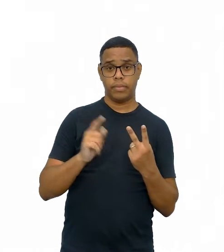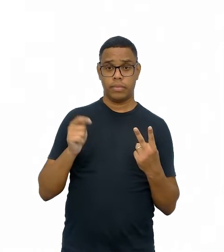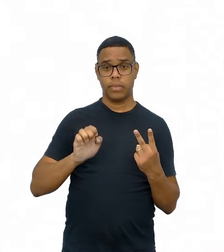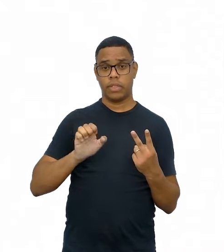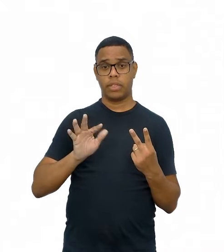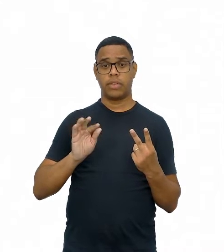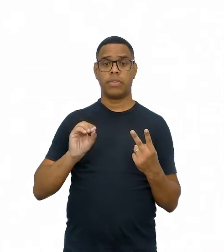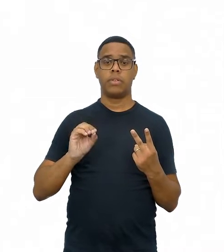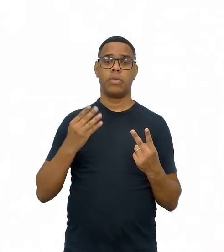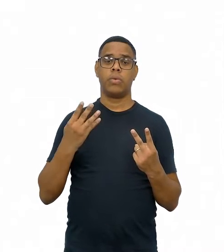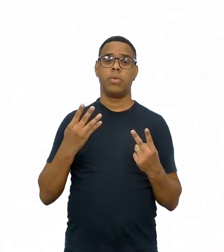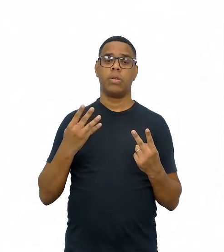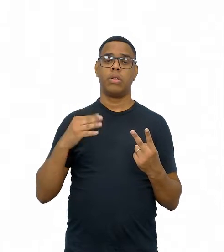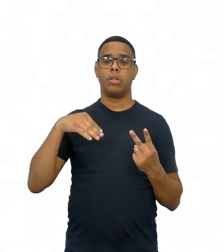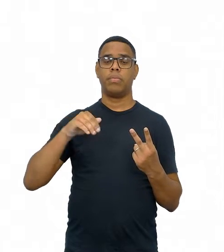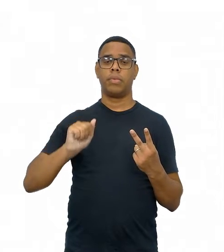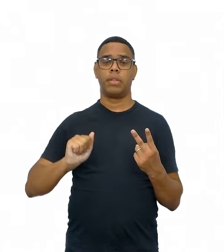a